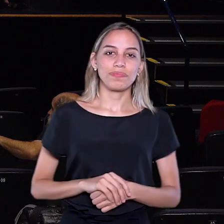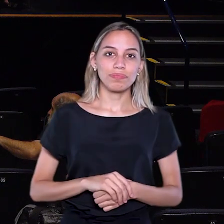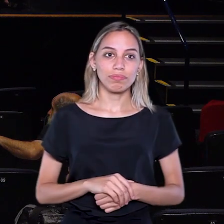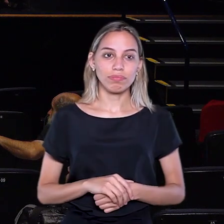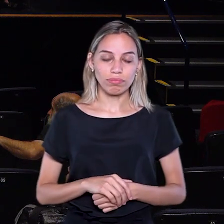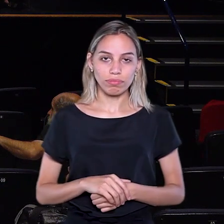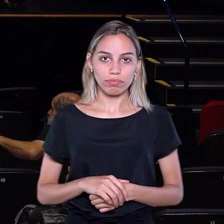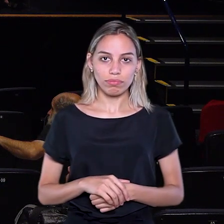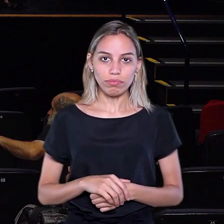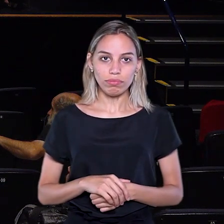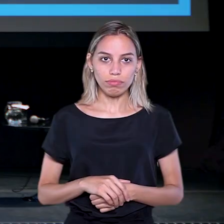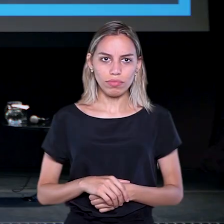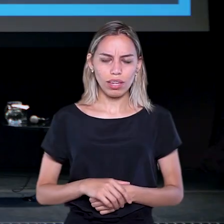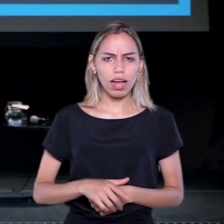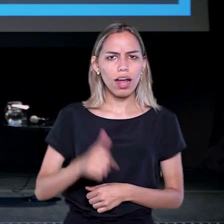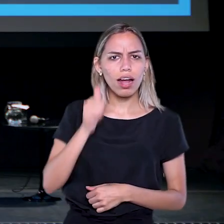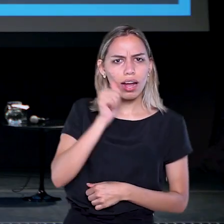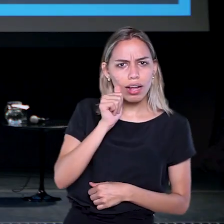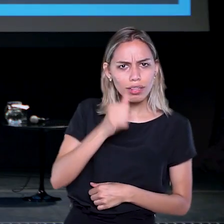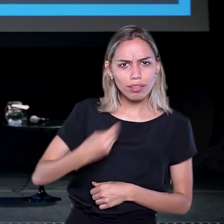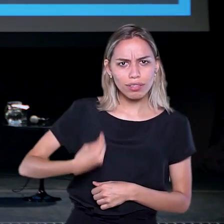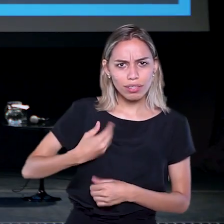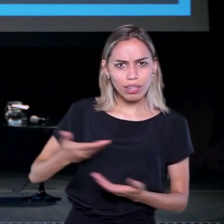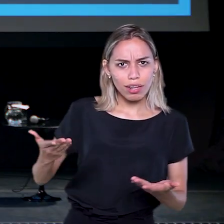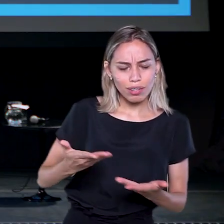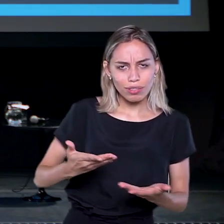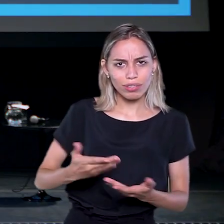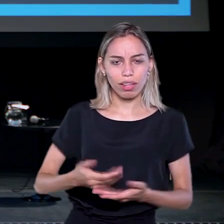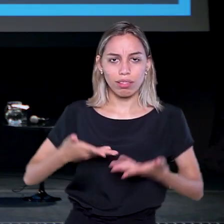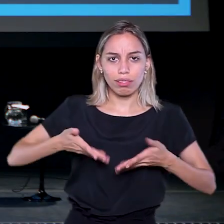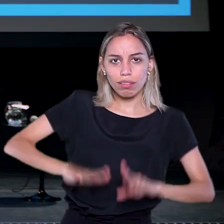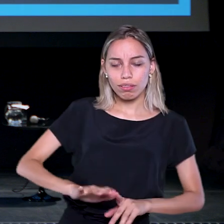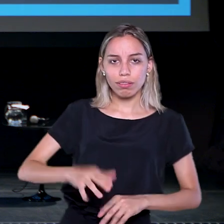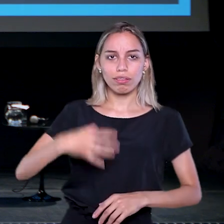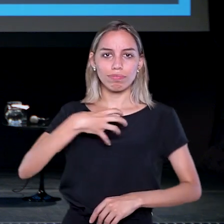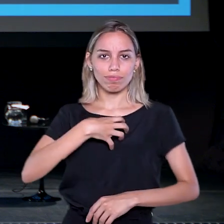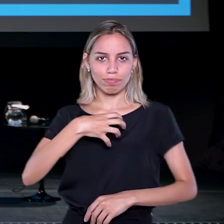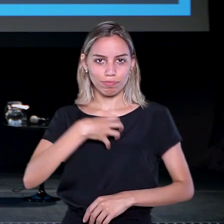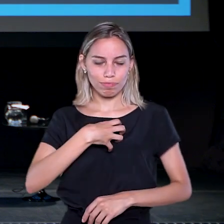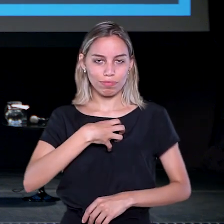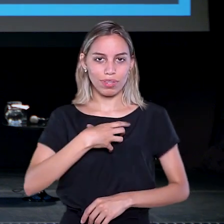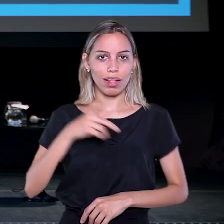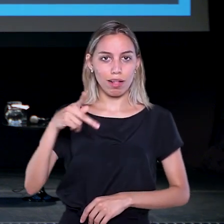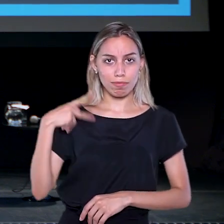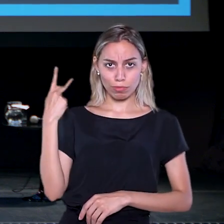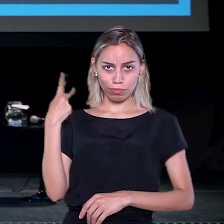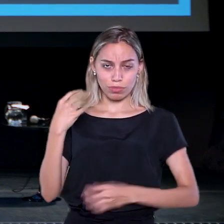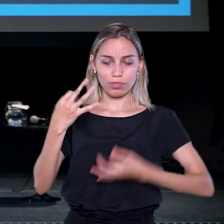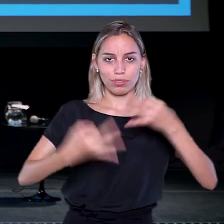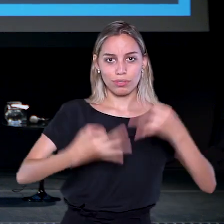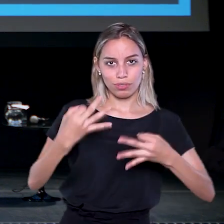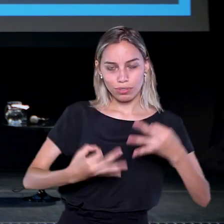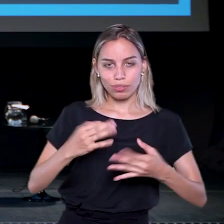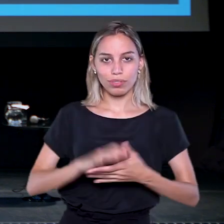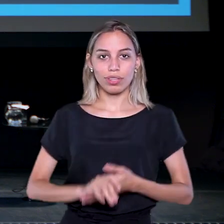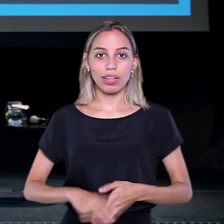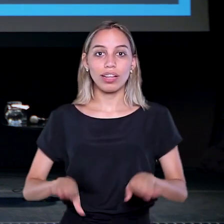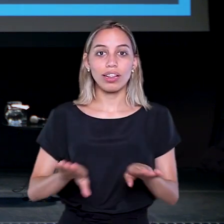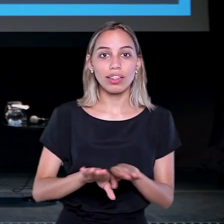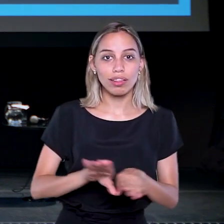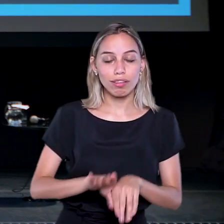de Libras, Milena. Lívia Santana nasceu em Salvador, na Bahia, é promotora de justiça